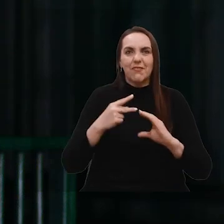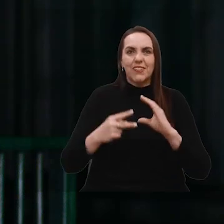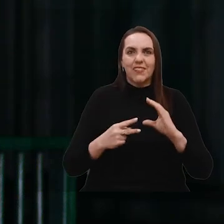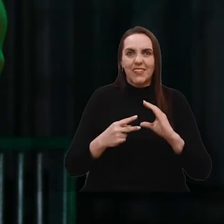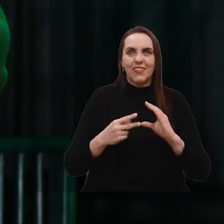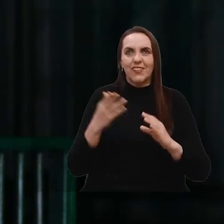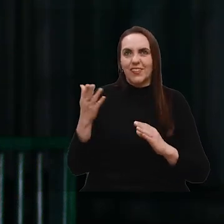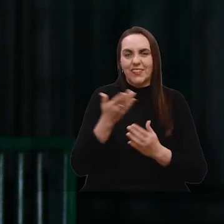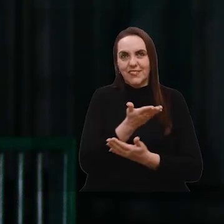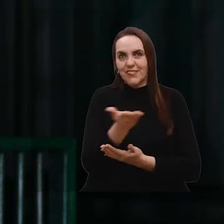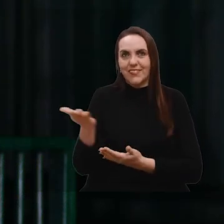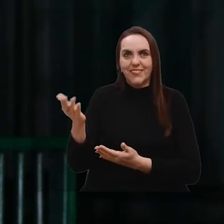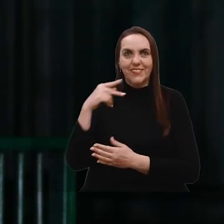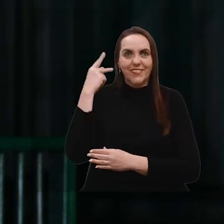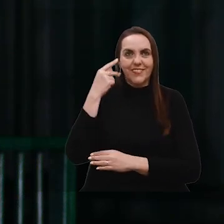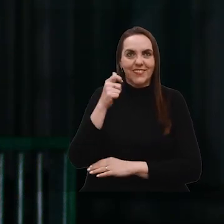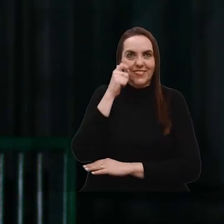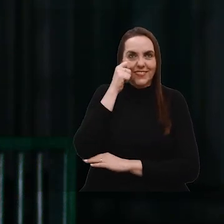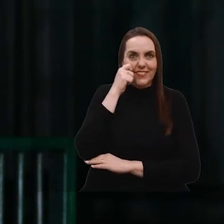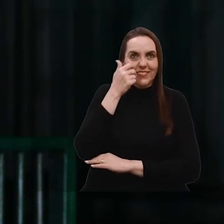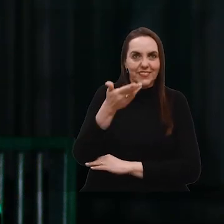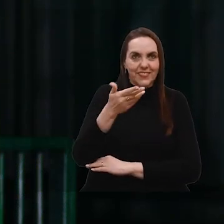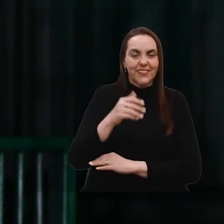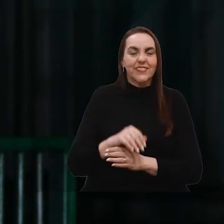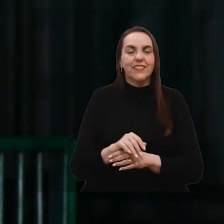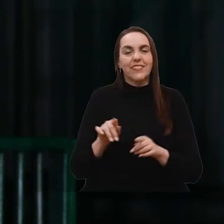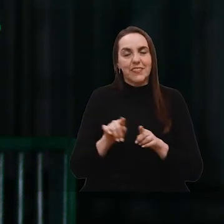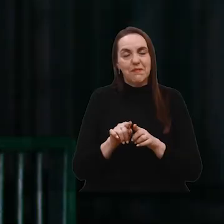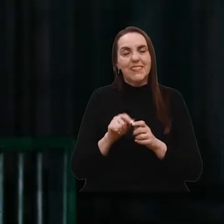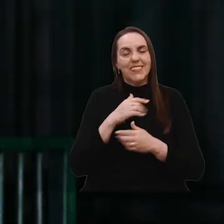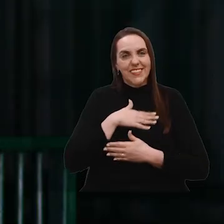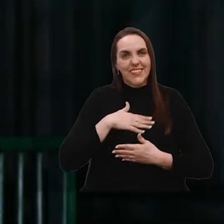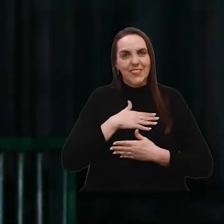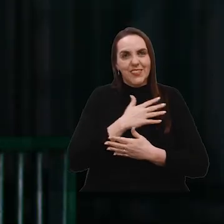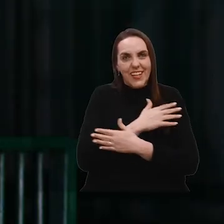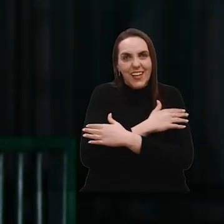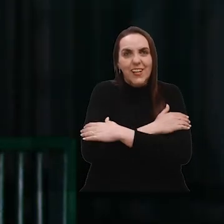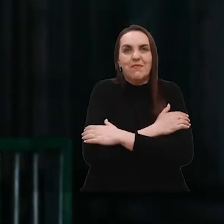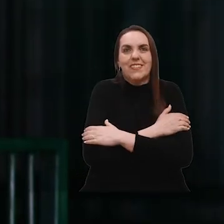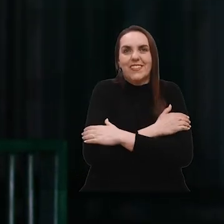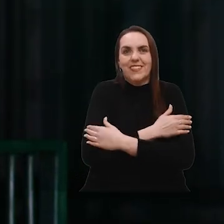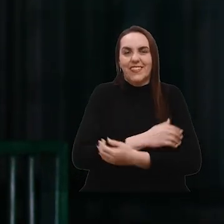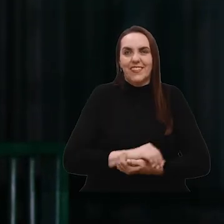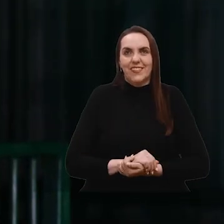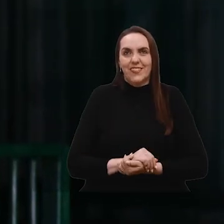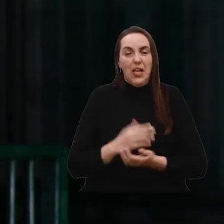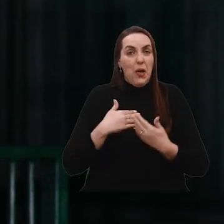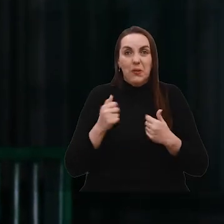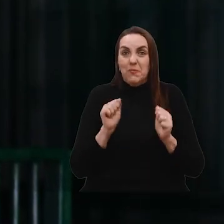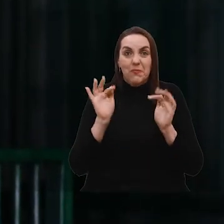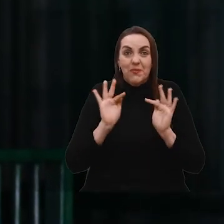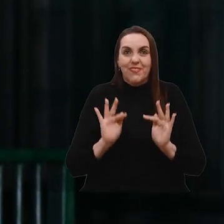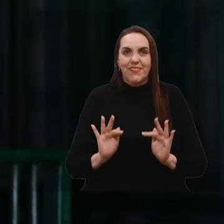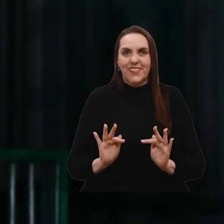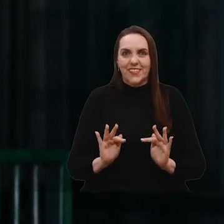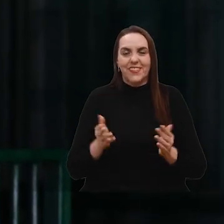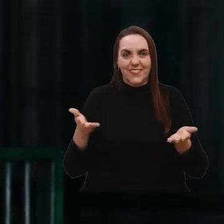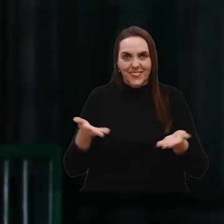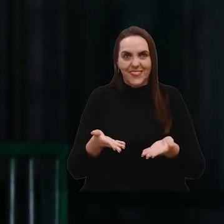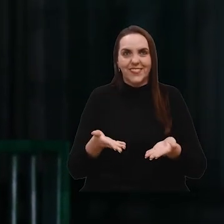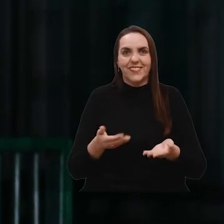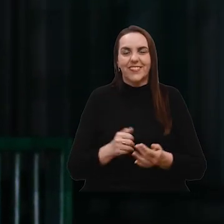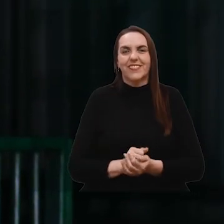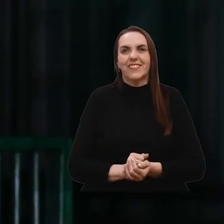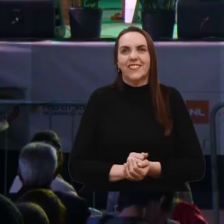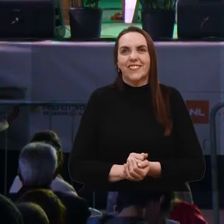muito obrigada à Câmara de Vereadores, os demais vereadores presentes, e sintam-se abraçados, e eu